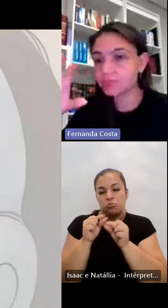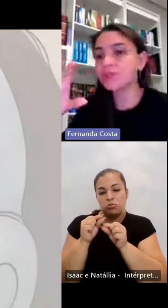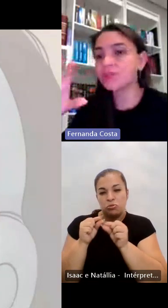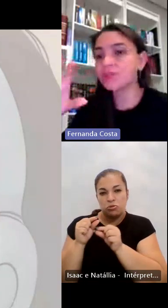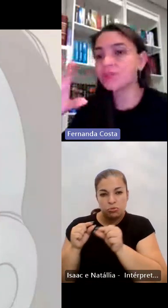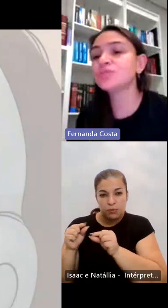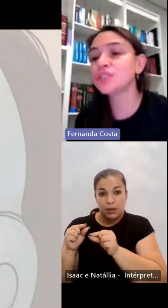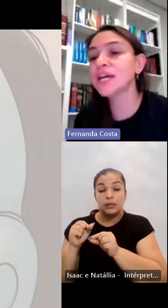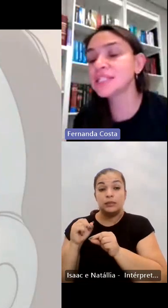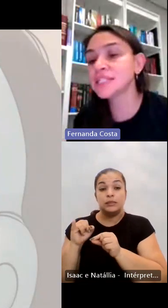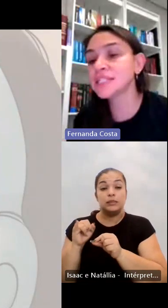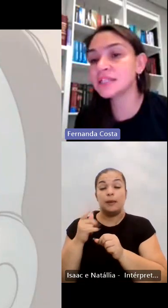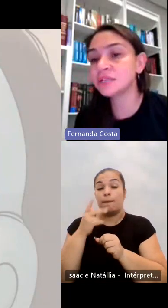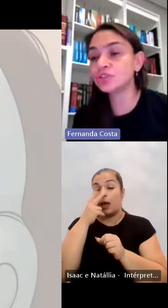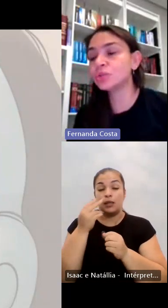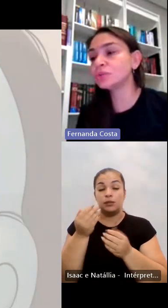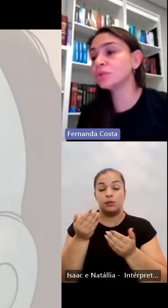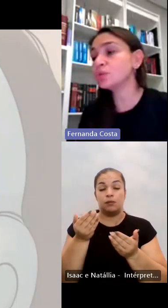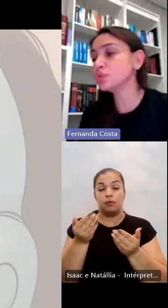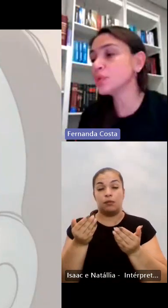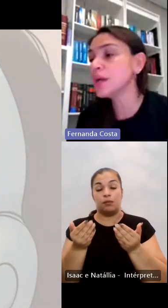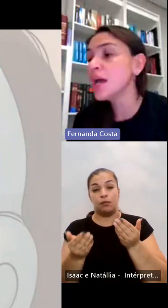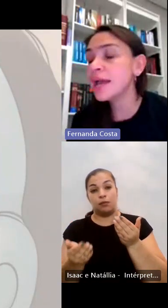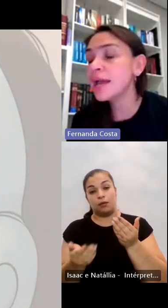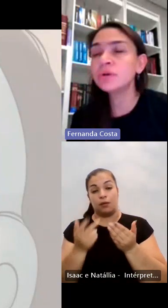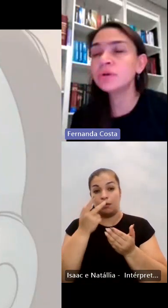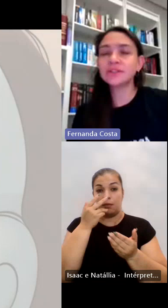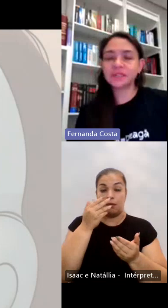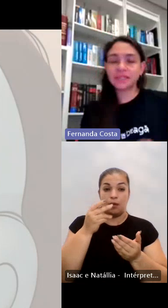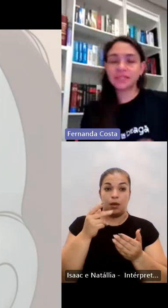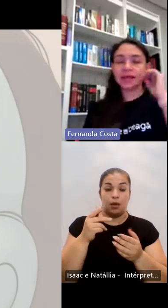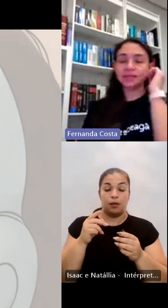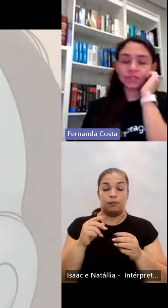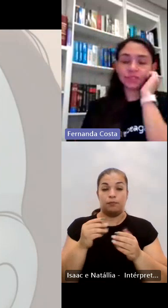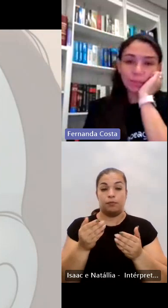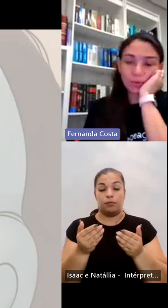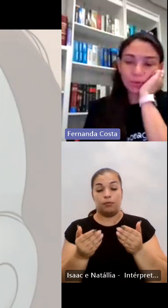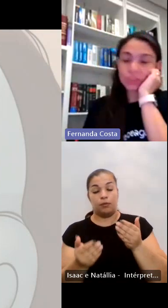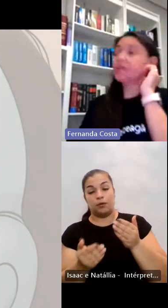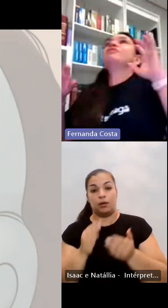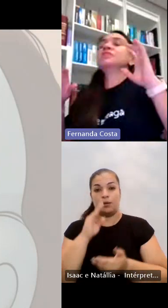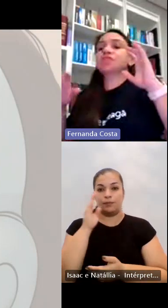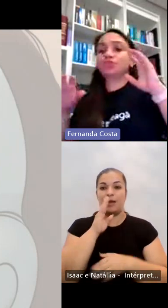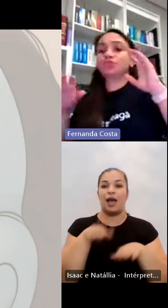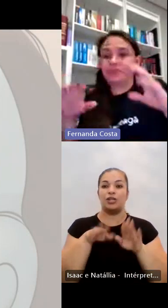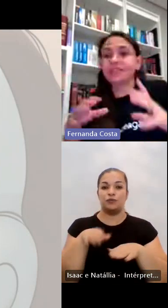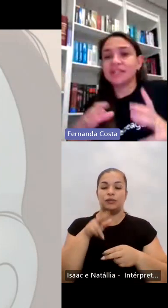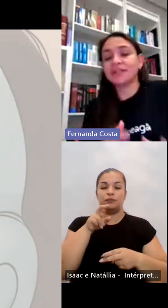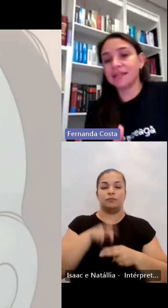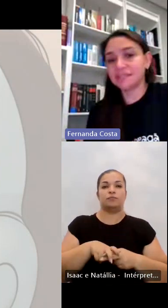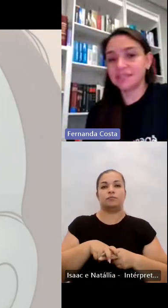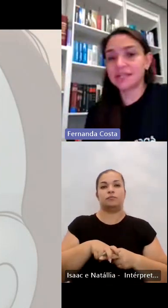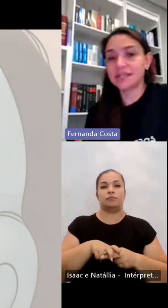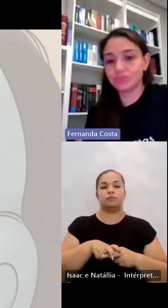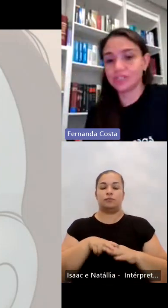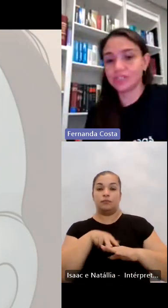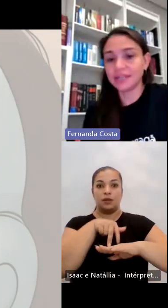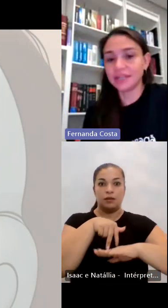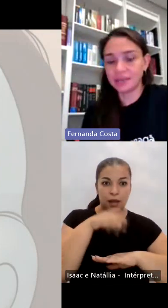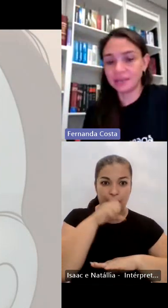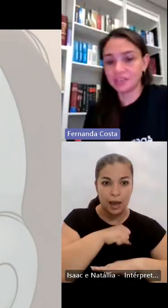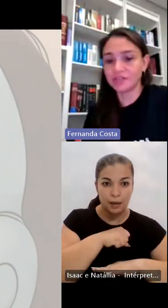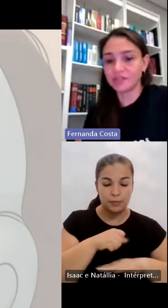esse funcionamento, te dá essa sensação de tontura. É igual quando às vezes você está de repouso, você levanta de uma vez, você tem essa sensação